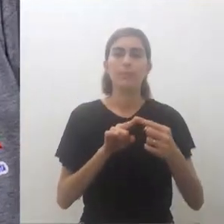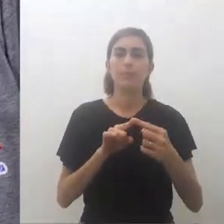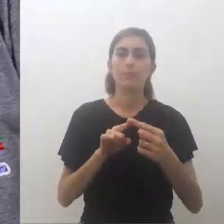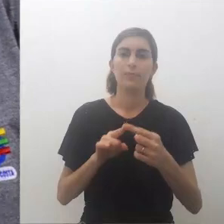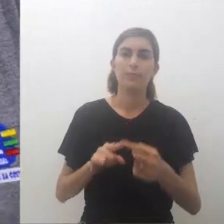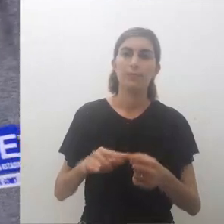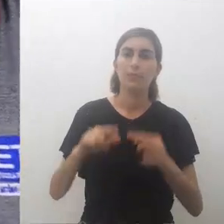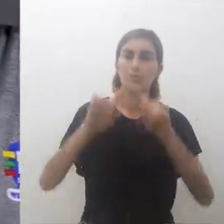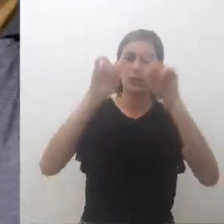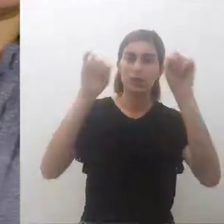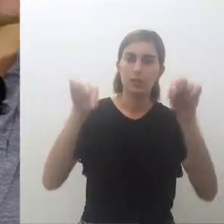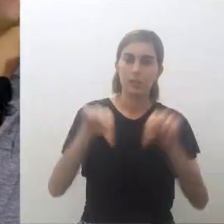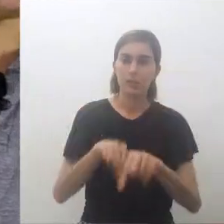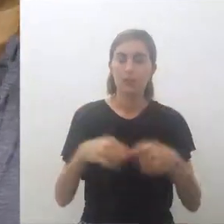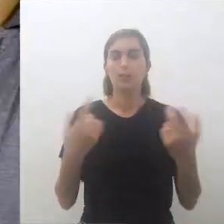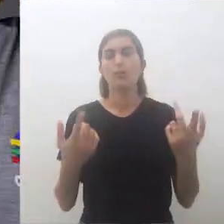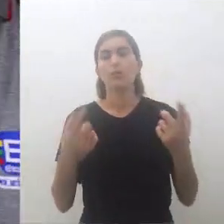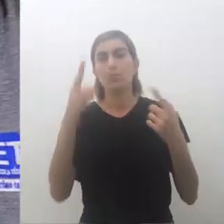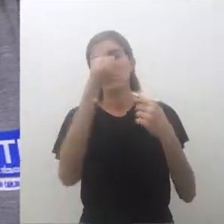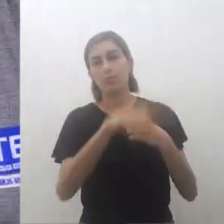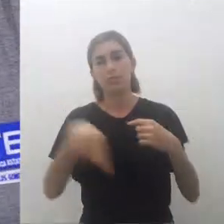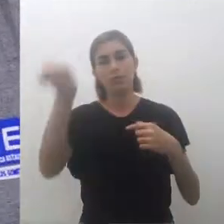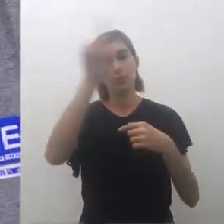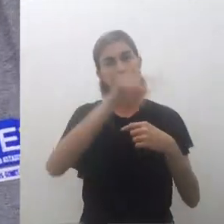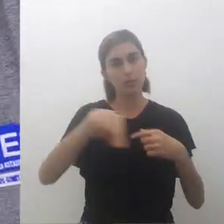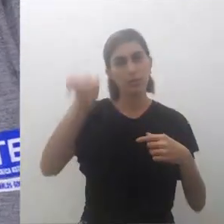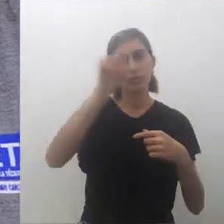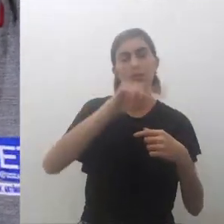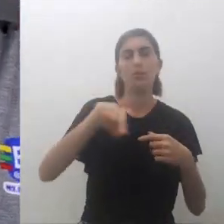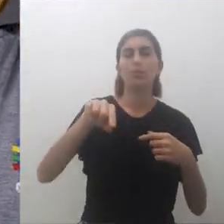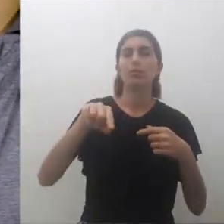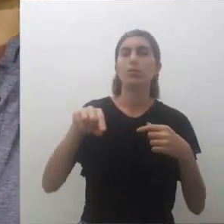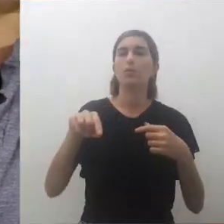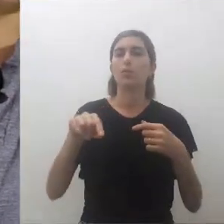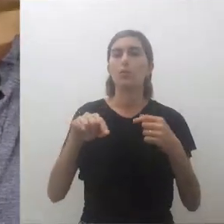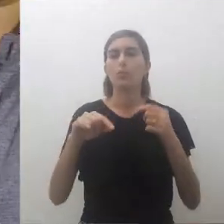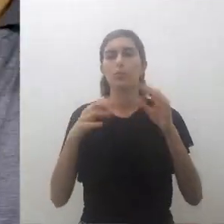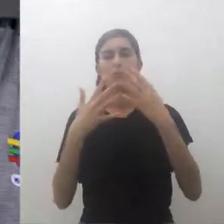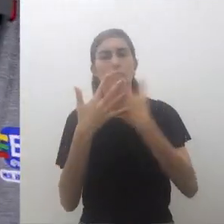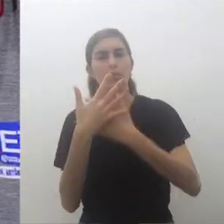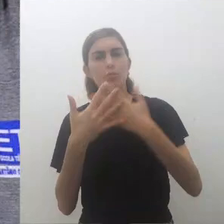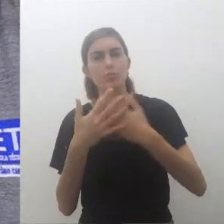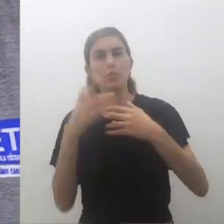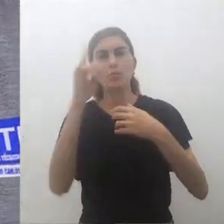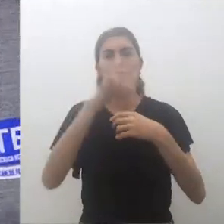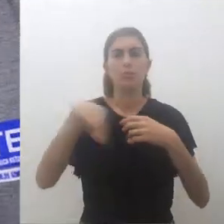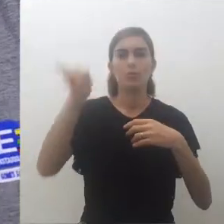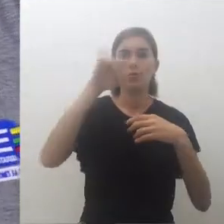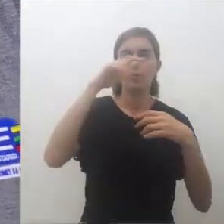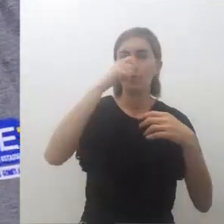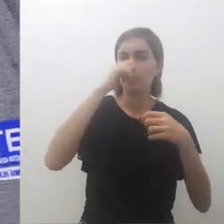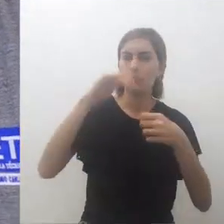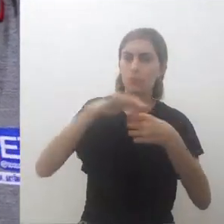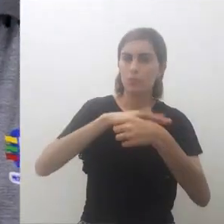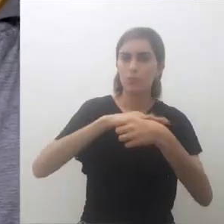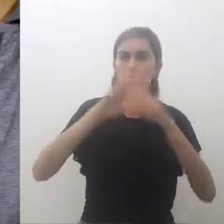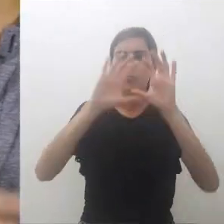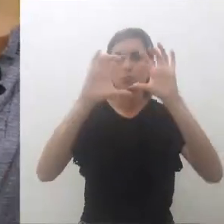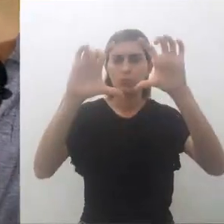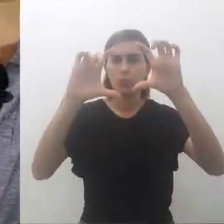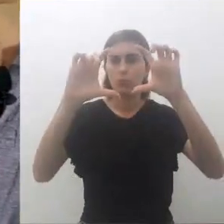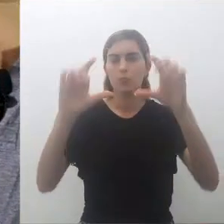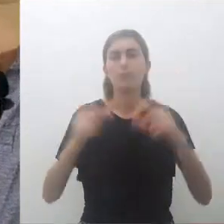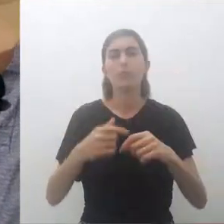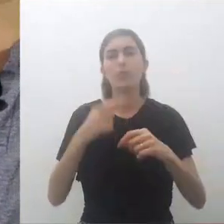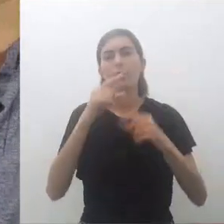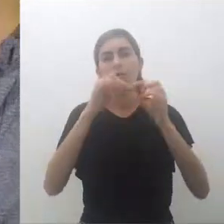com um triângulo, com aquele círculo, um círculo vazado, um círculo cheio, apenas a linha ou uma